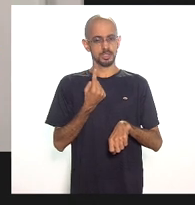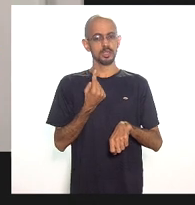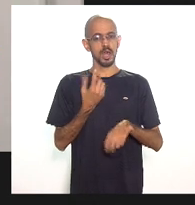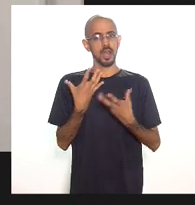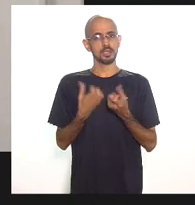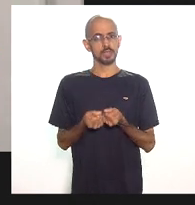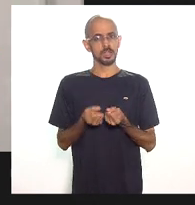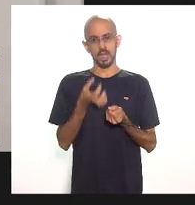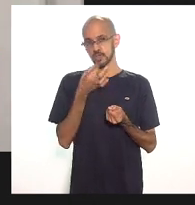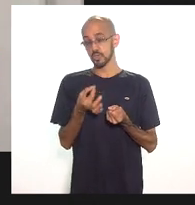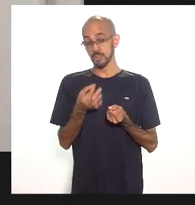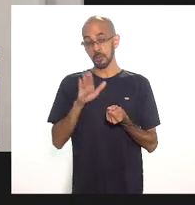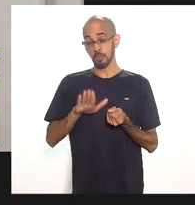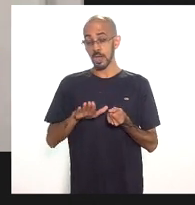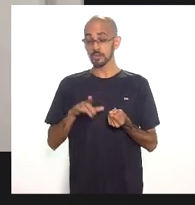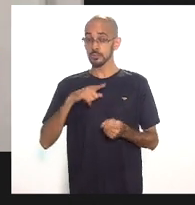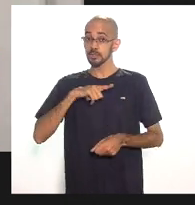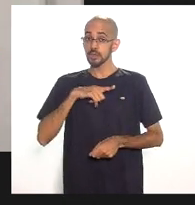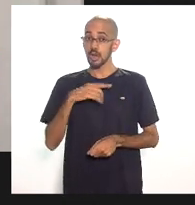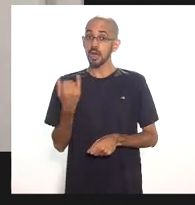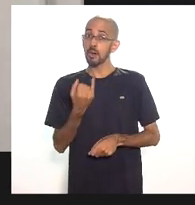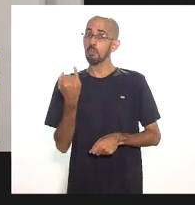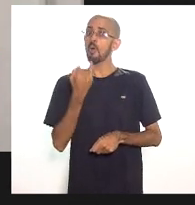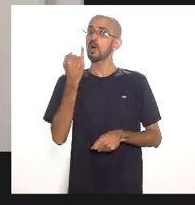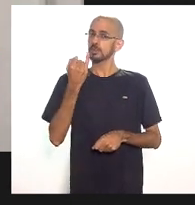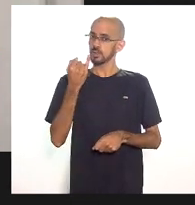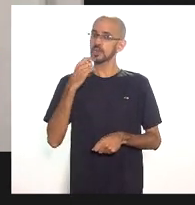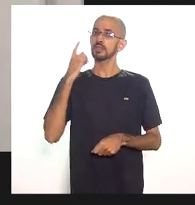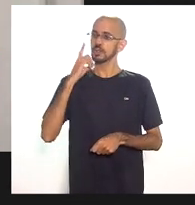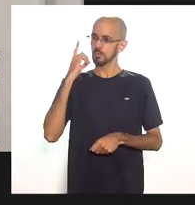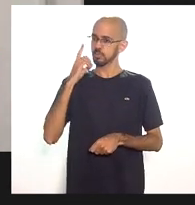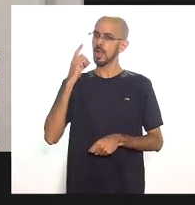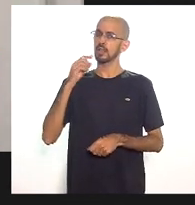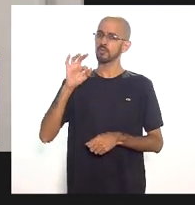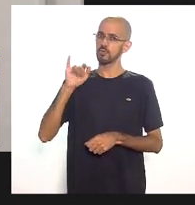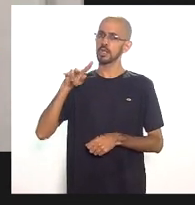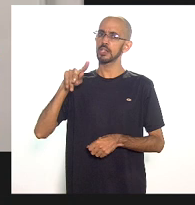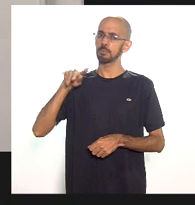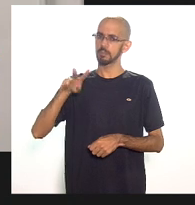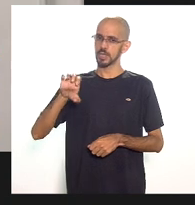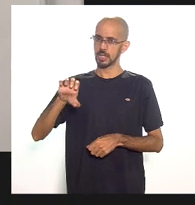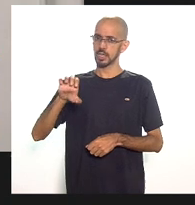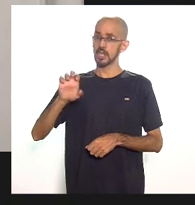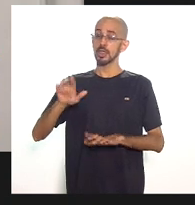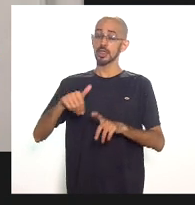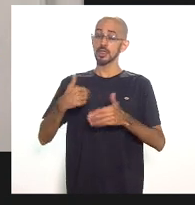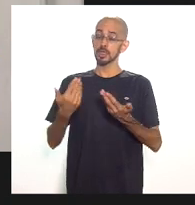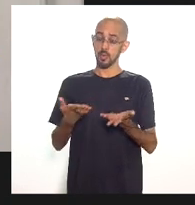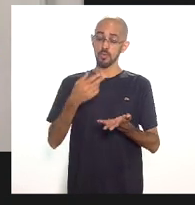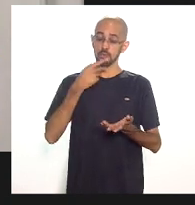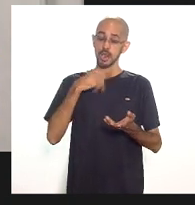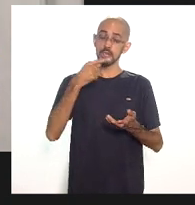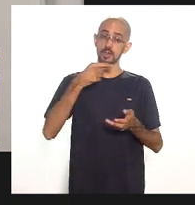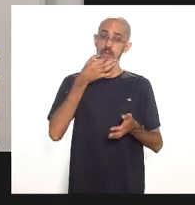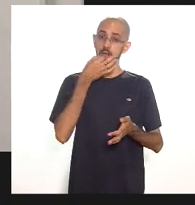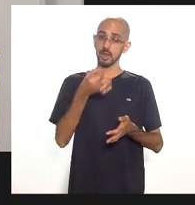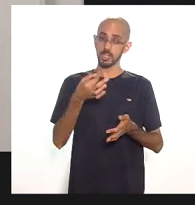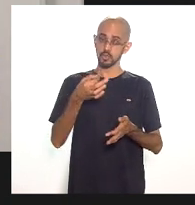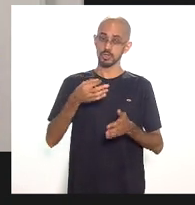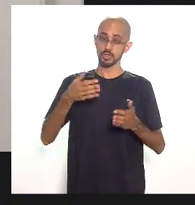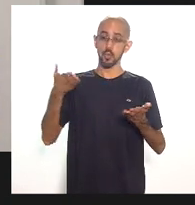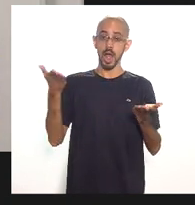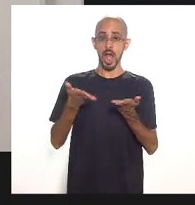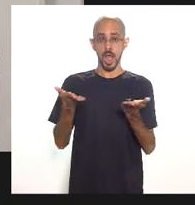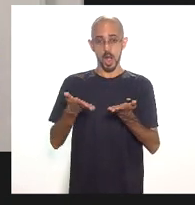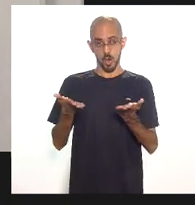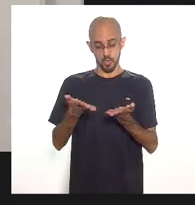sugestão ser valiosíssima do deputado Felipe. E aí eu disse a ele que nós traríamos essa sugestão também para a